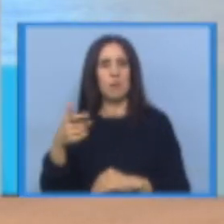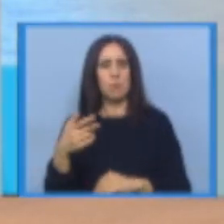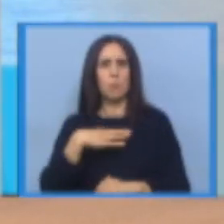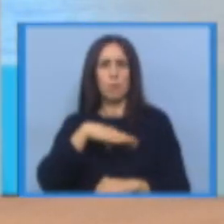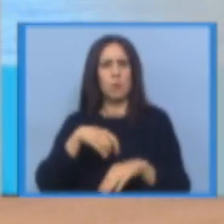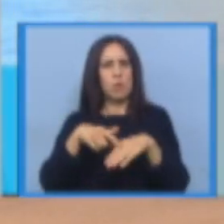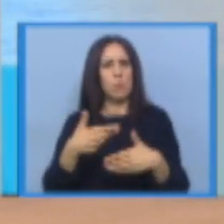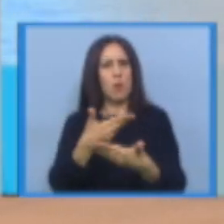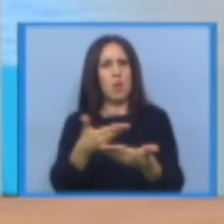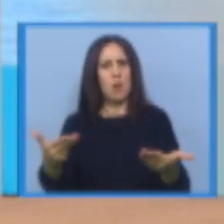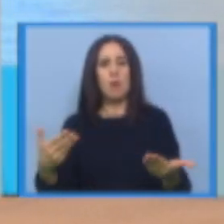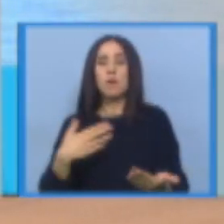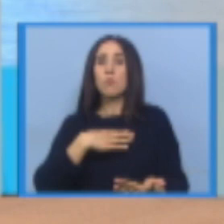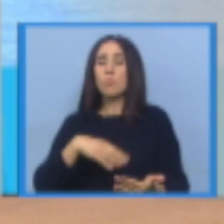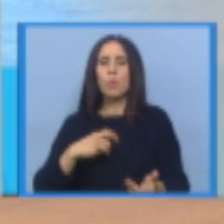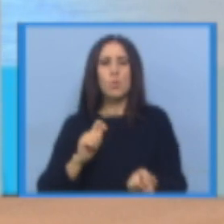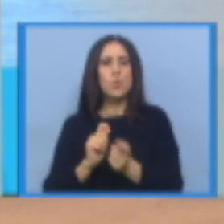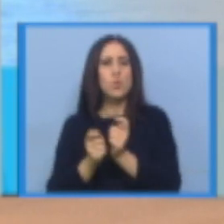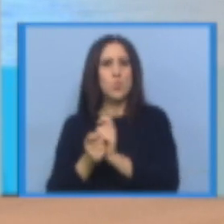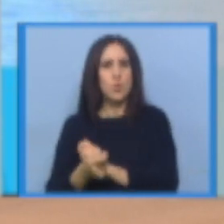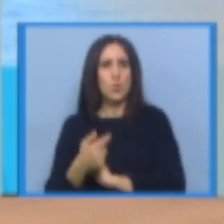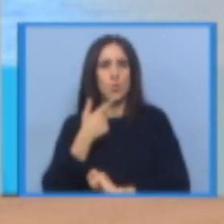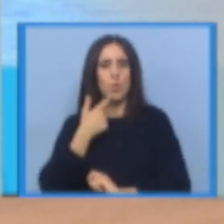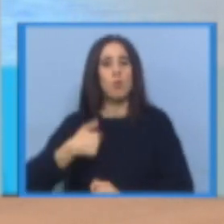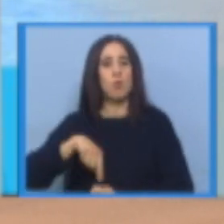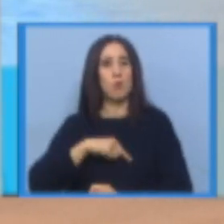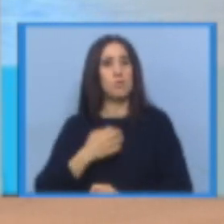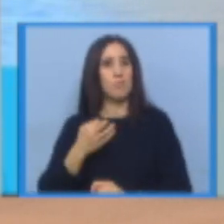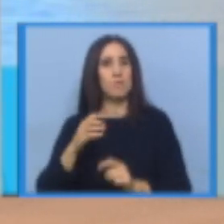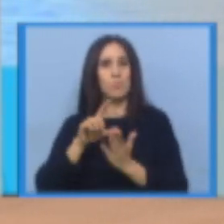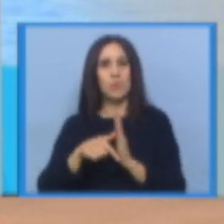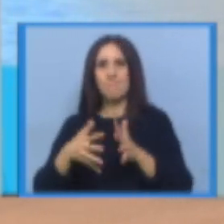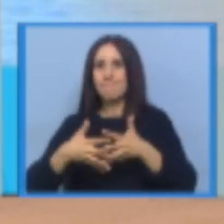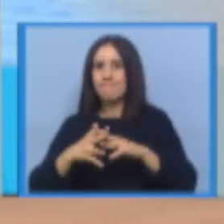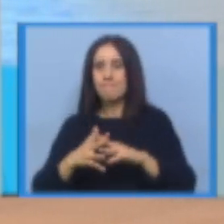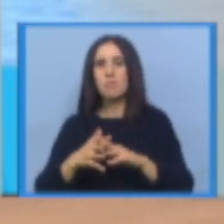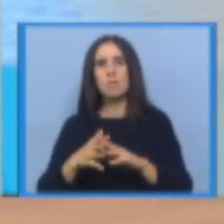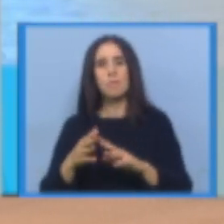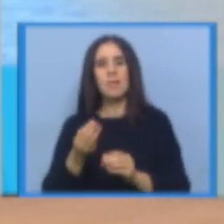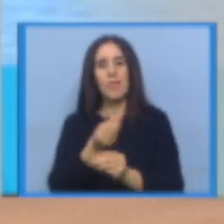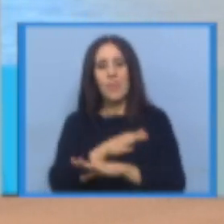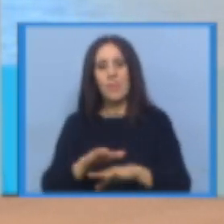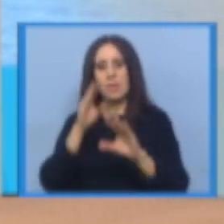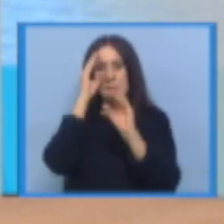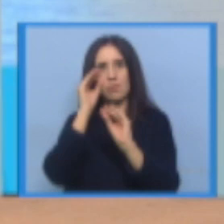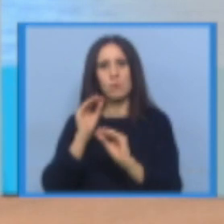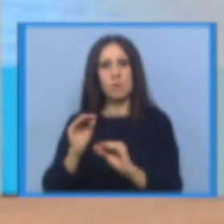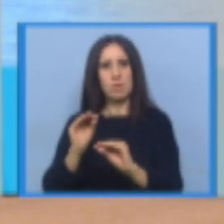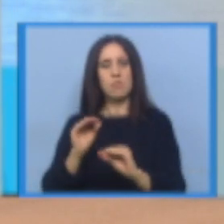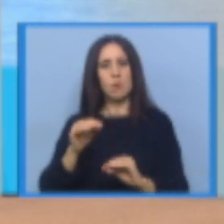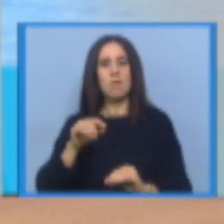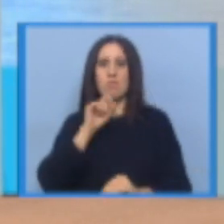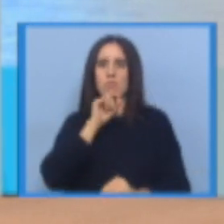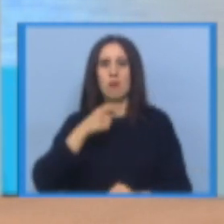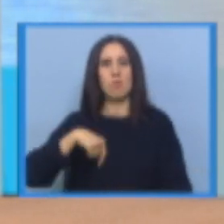mundo atual, que é um mundo que muda muito. Nós também estruturámos o projeto da educação da infância, abrimos